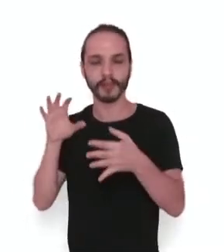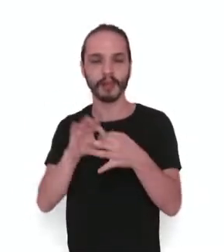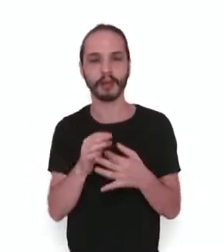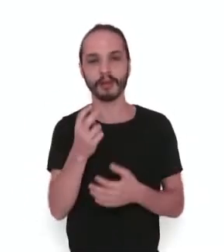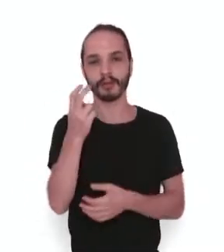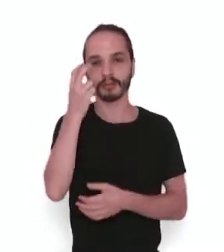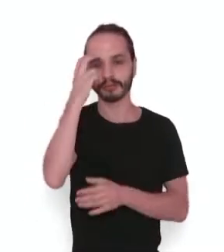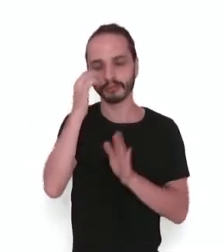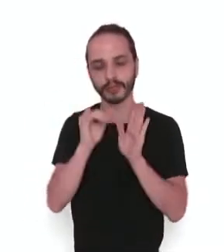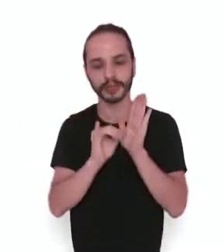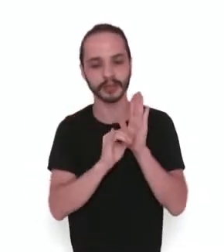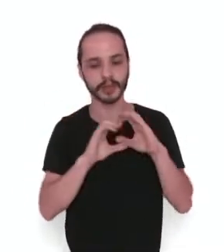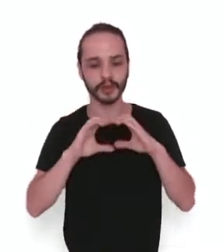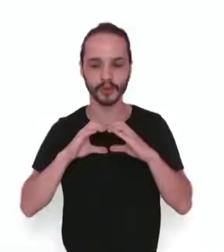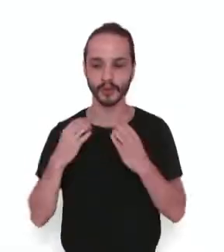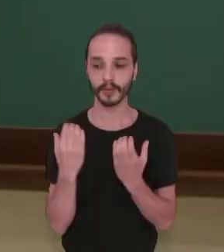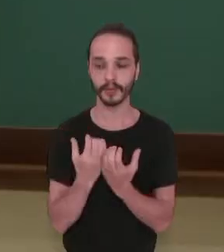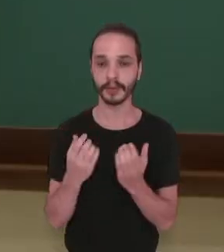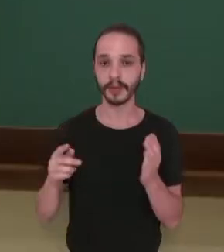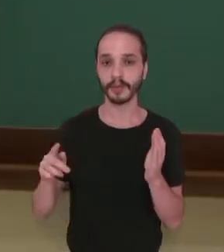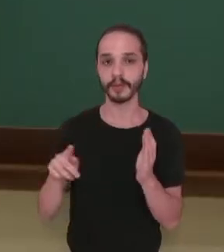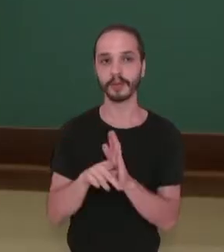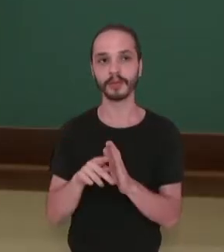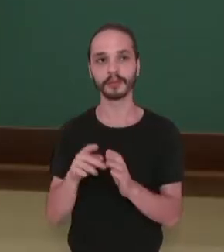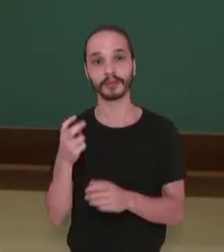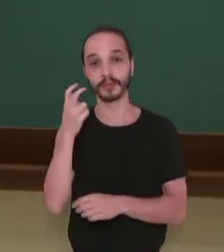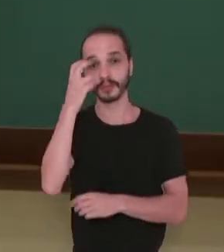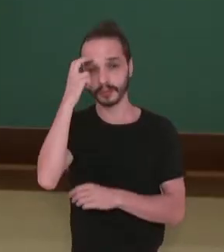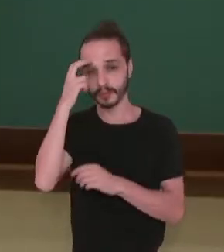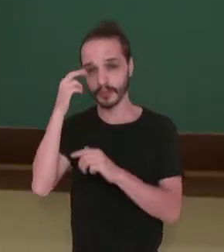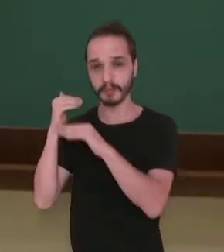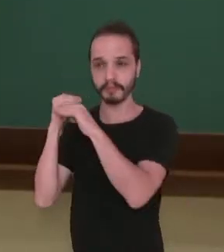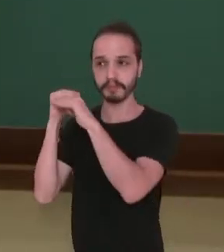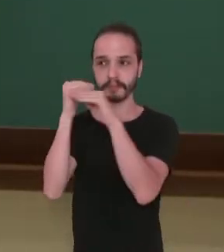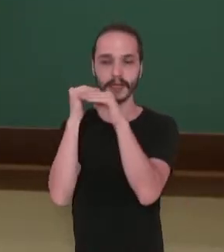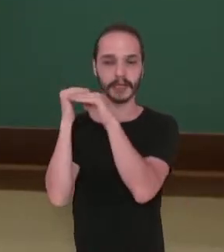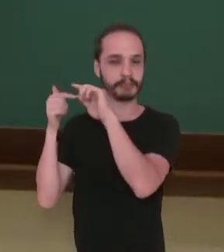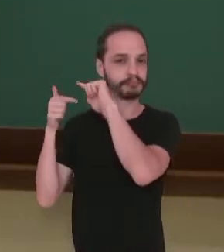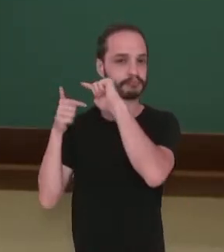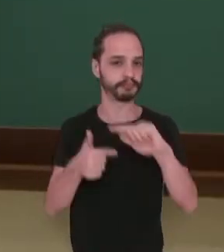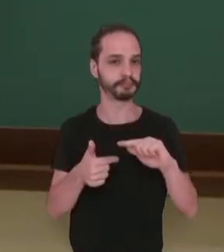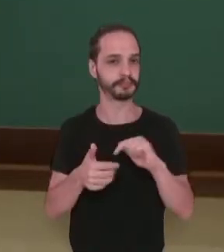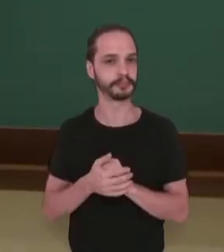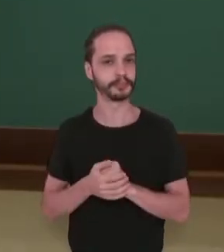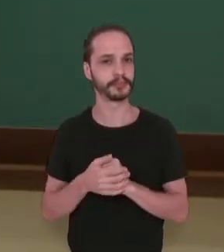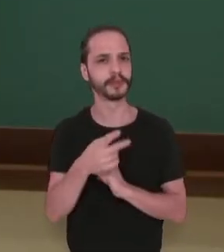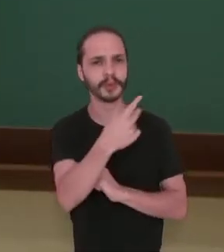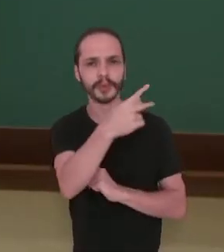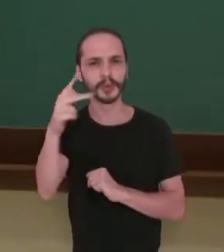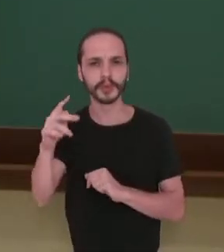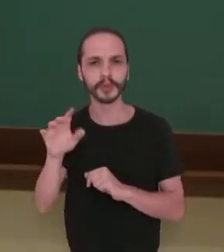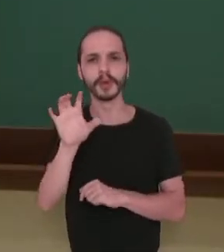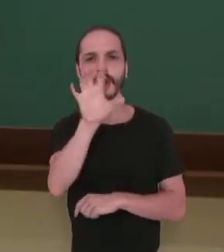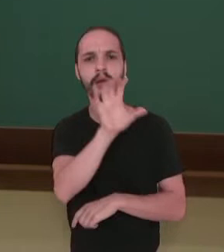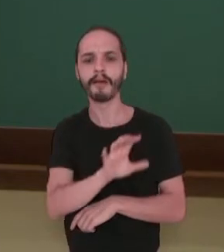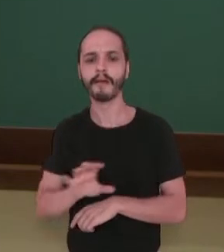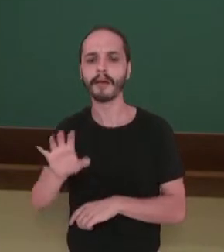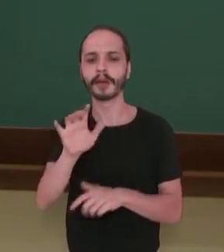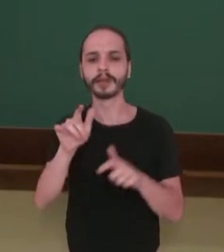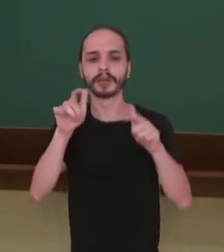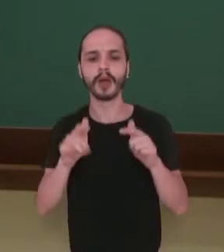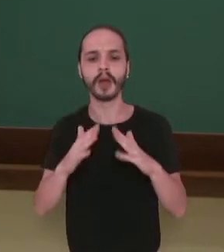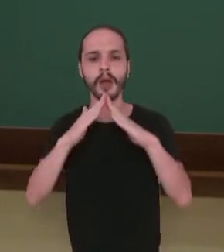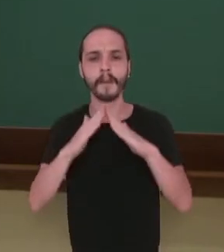identidade, comunidade da cultura hegemônica. Então, lembre lá, na sua região, qual que é o estilo de